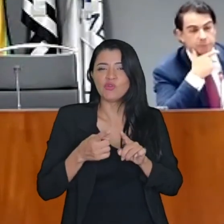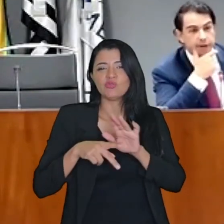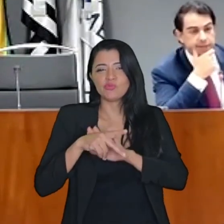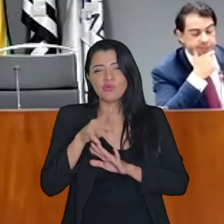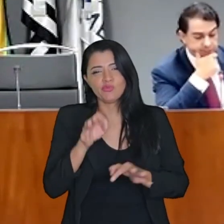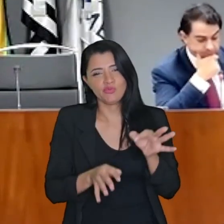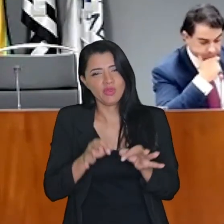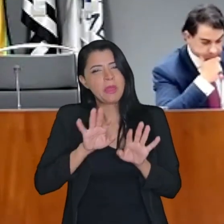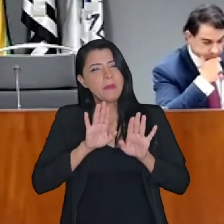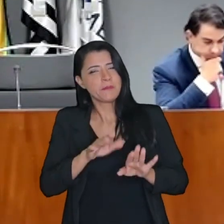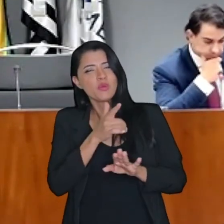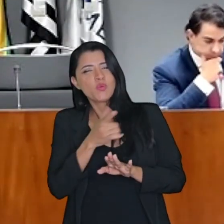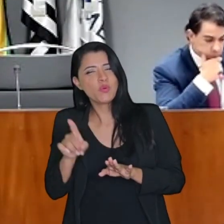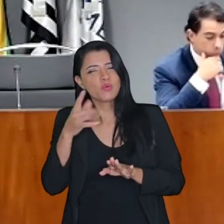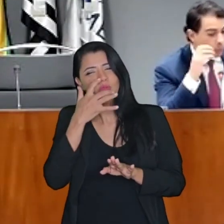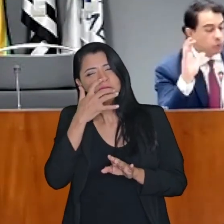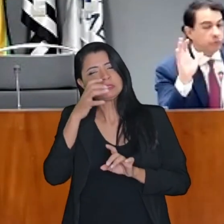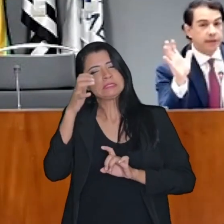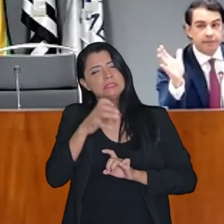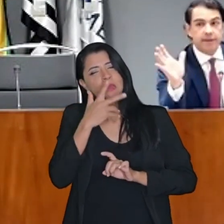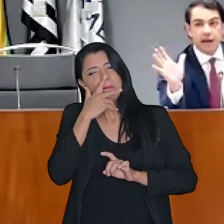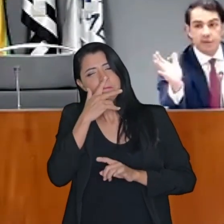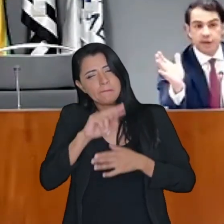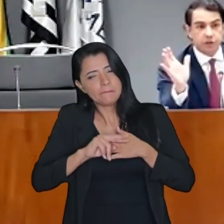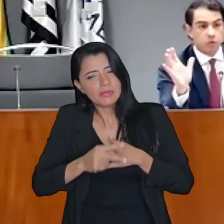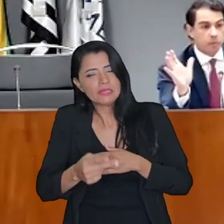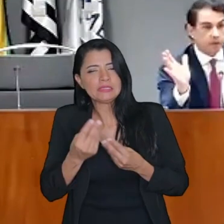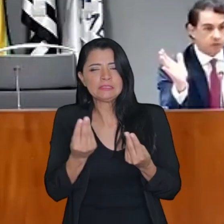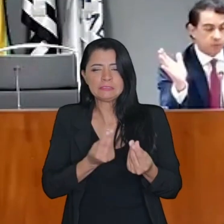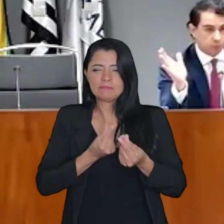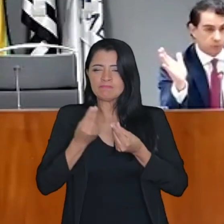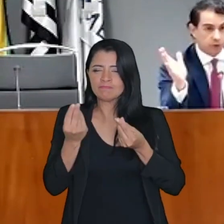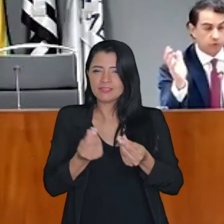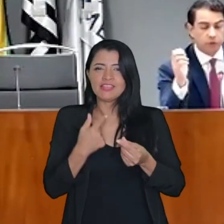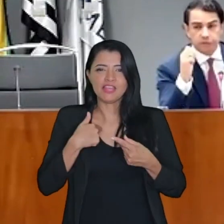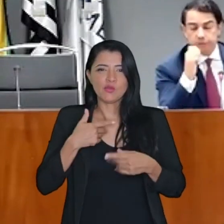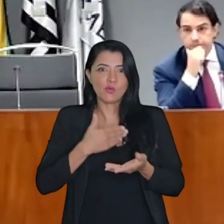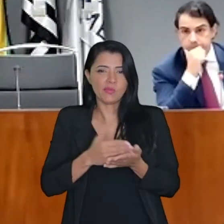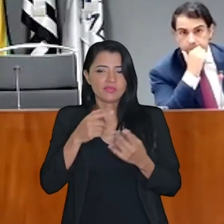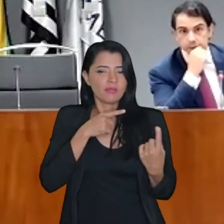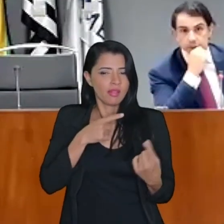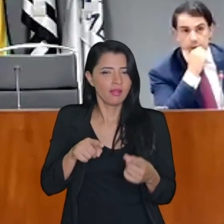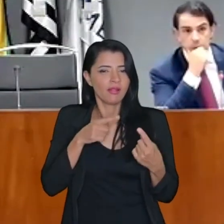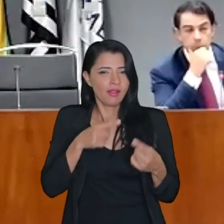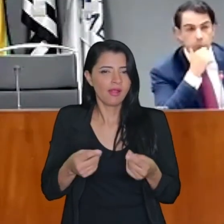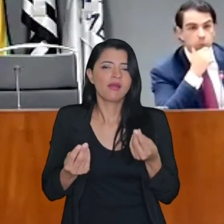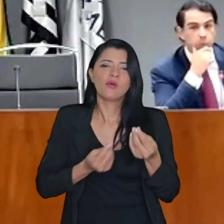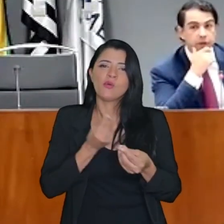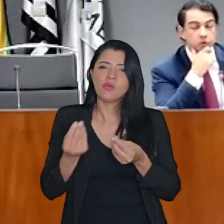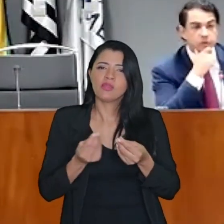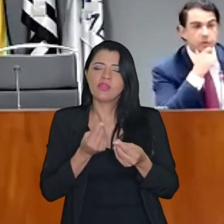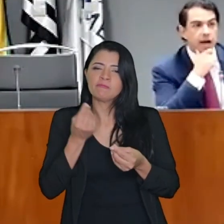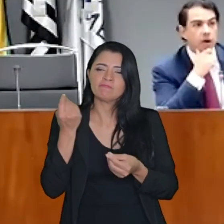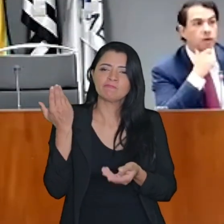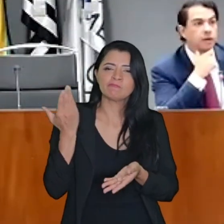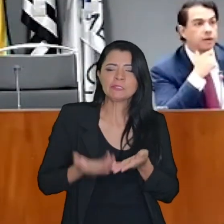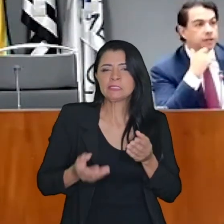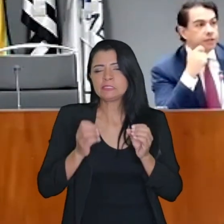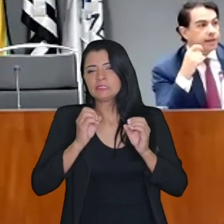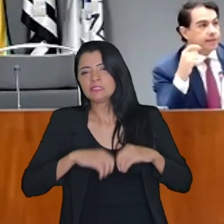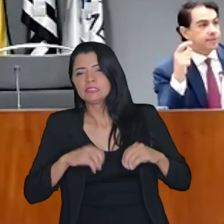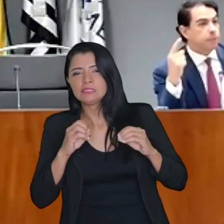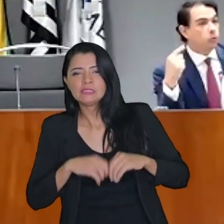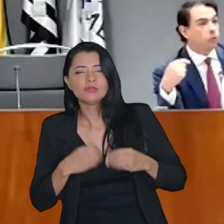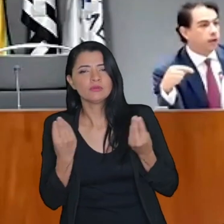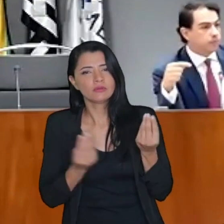efeito que me parece um pouco deletério, e aqui já começam as minhas provocações, um pouco prejudicial,